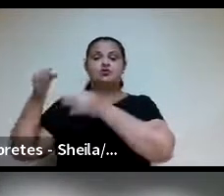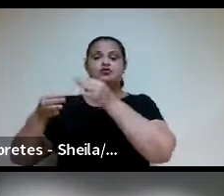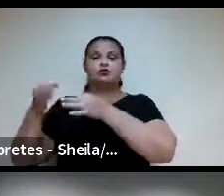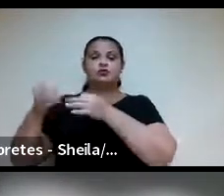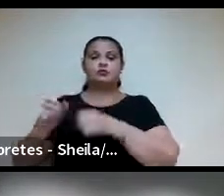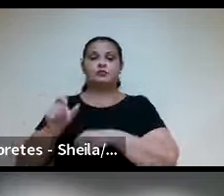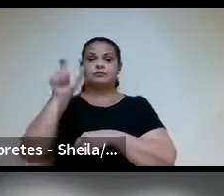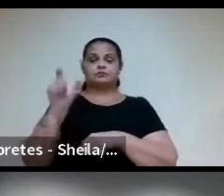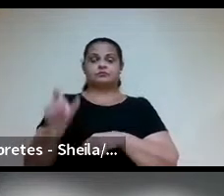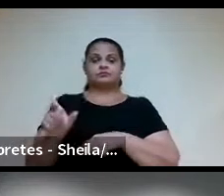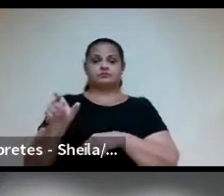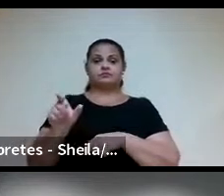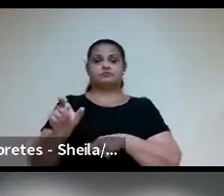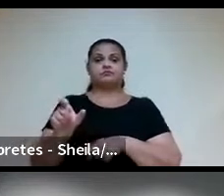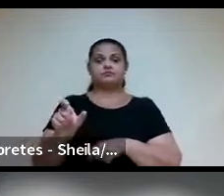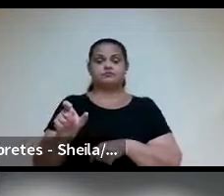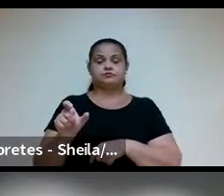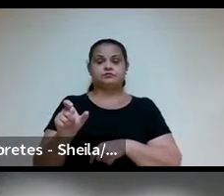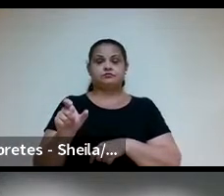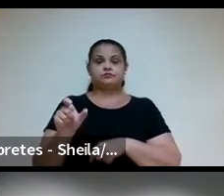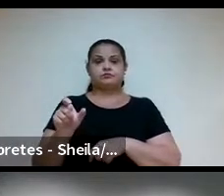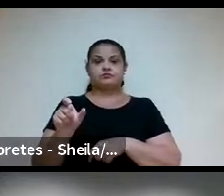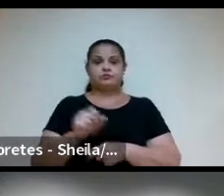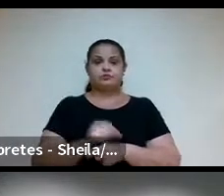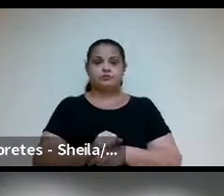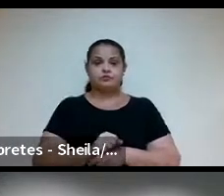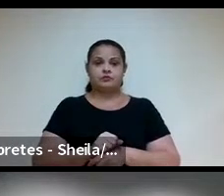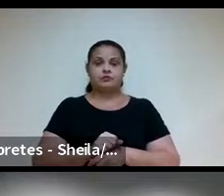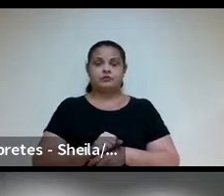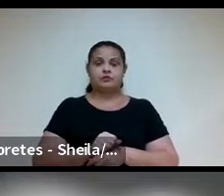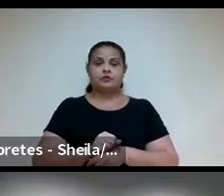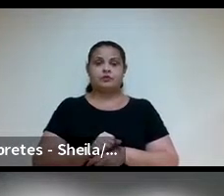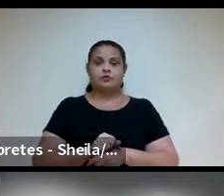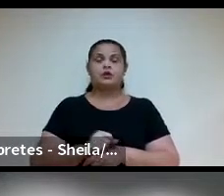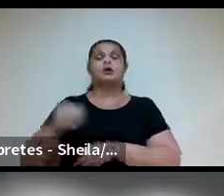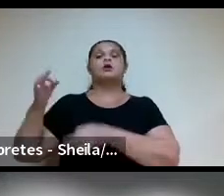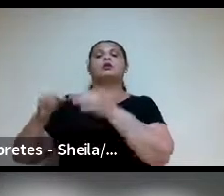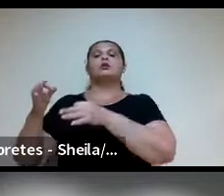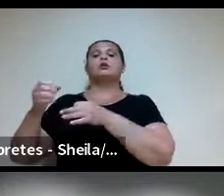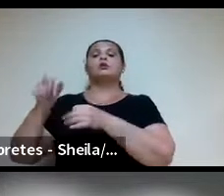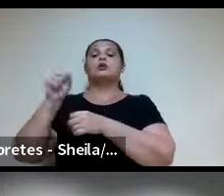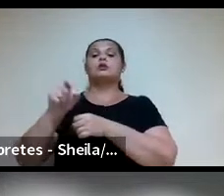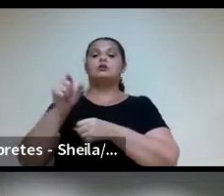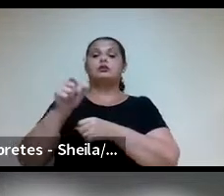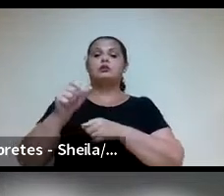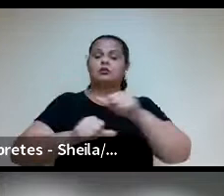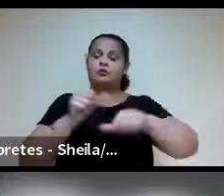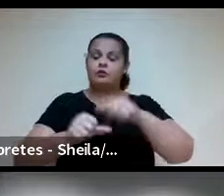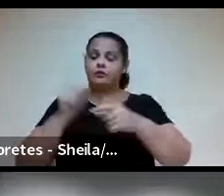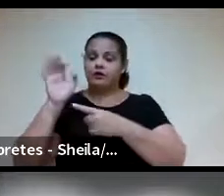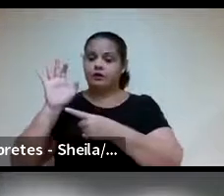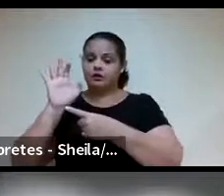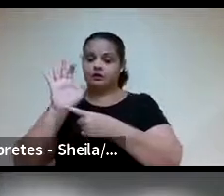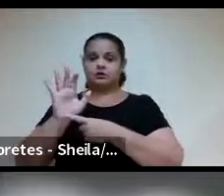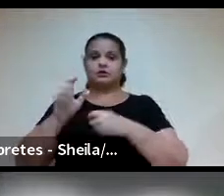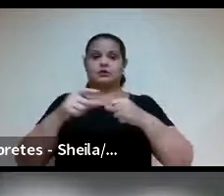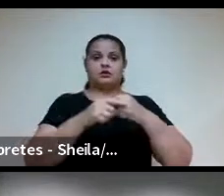Alega ainda a requerida, preliminarmente, a existência de coisa julgada, vez que a decisão condenatória proferida na representação número